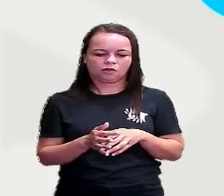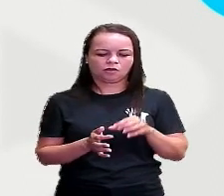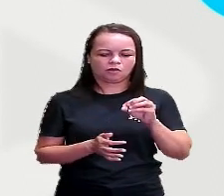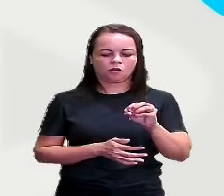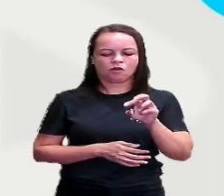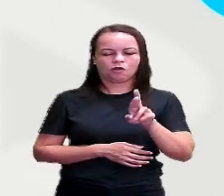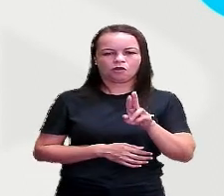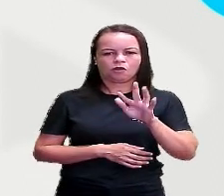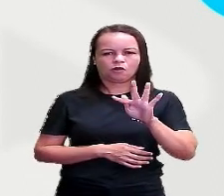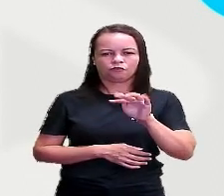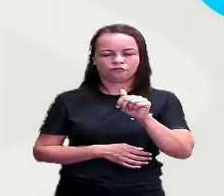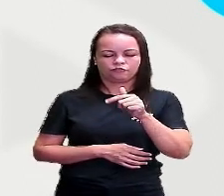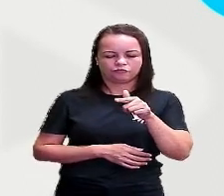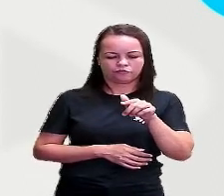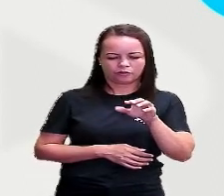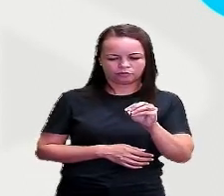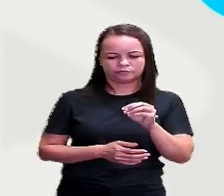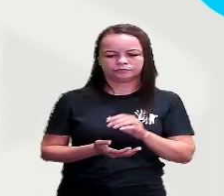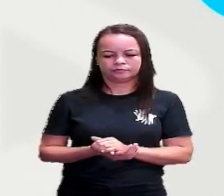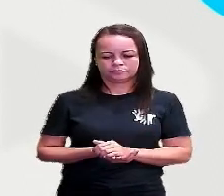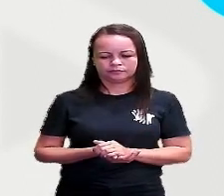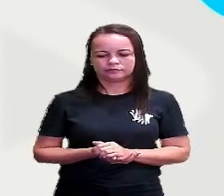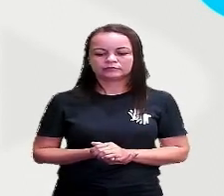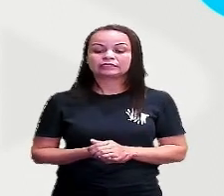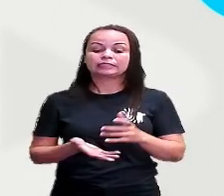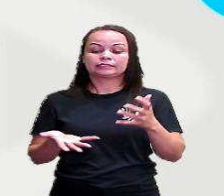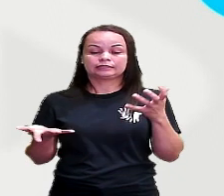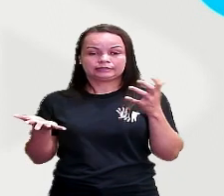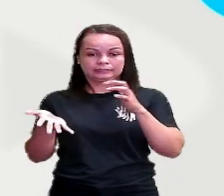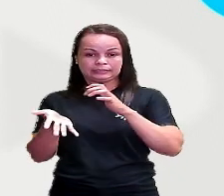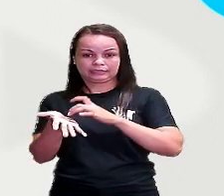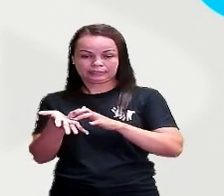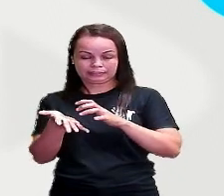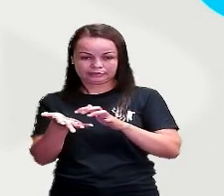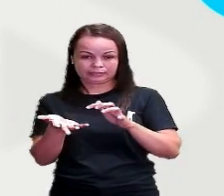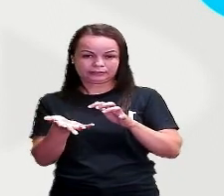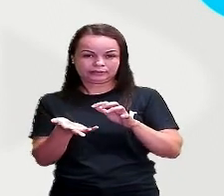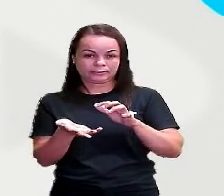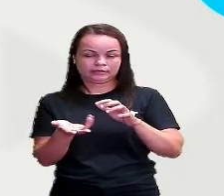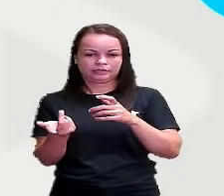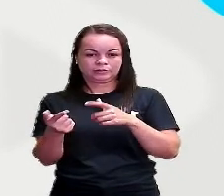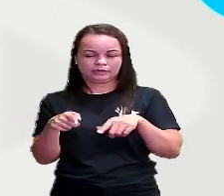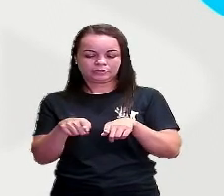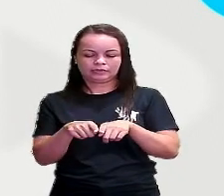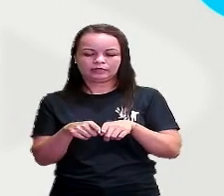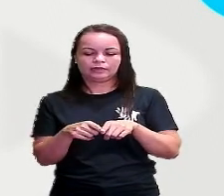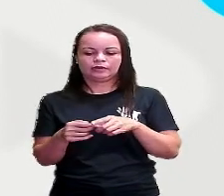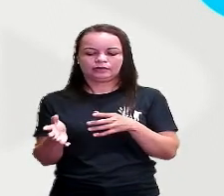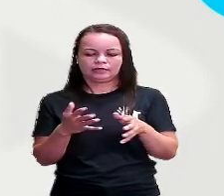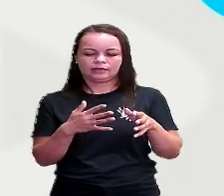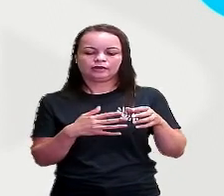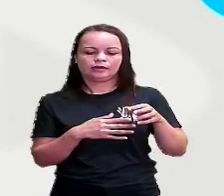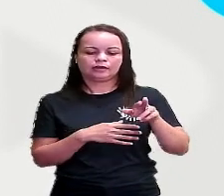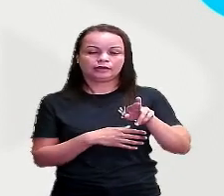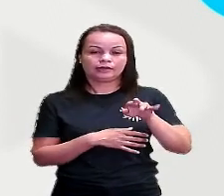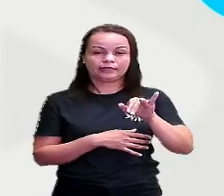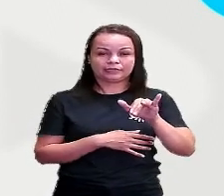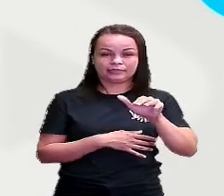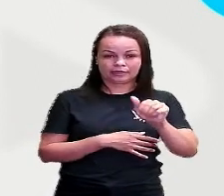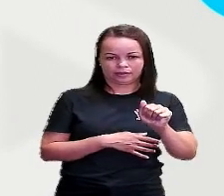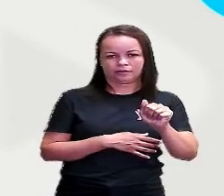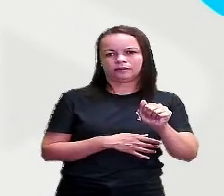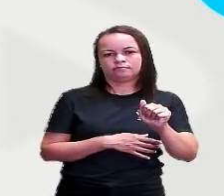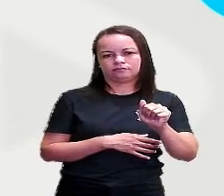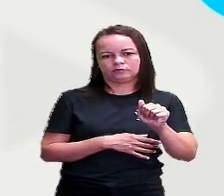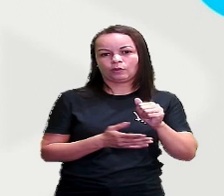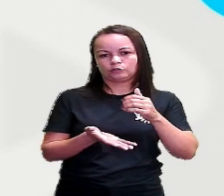desculpa, olha aí o erro. Secretaria é uma palavra que a tônica está no ri, que eu me confundi agora. Ó.